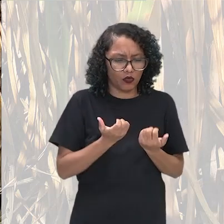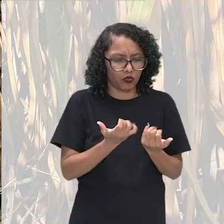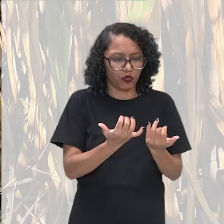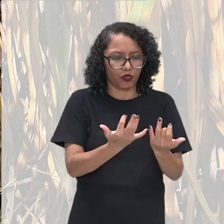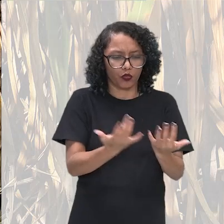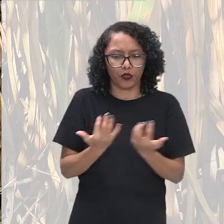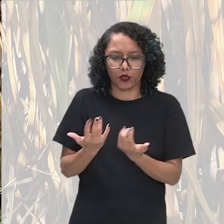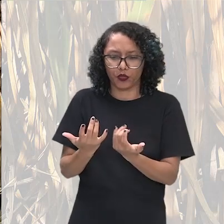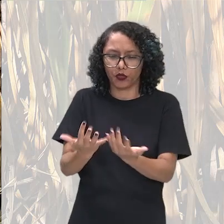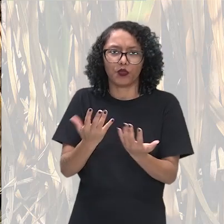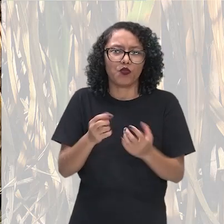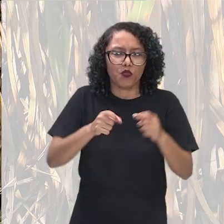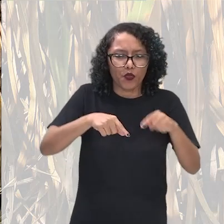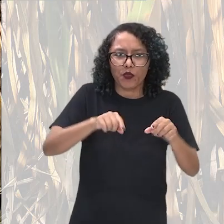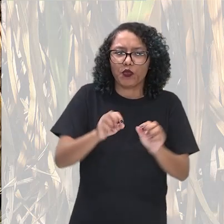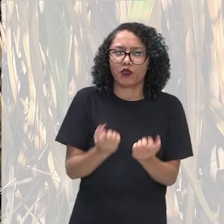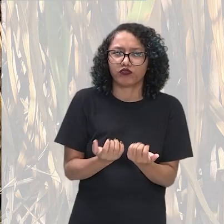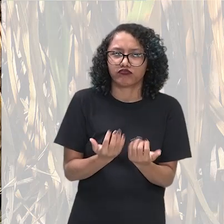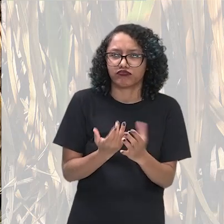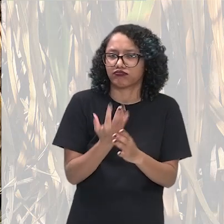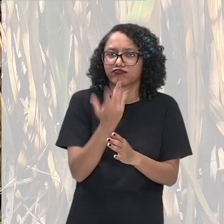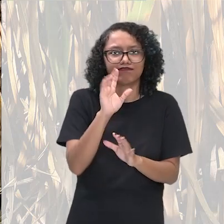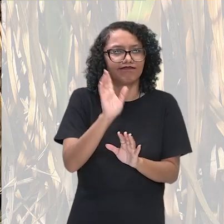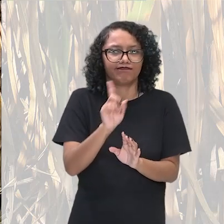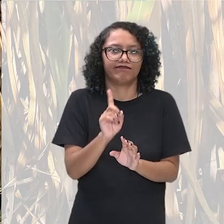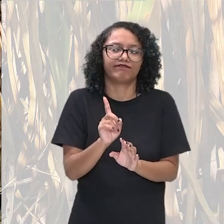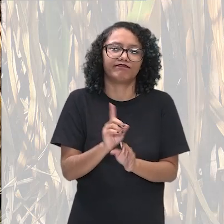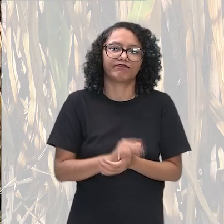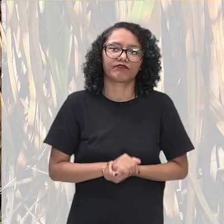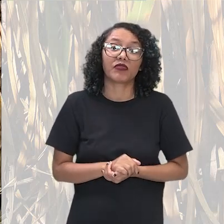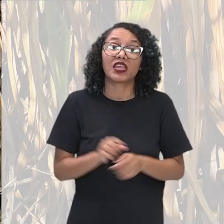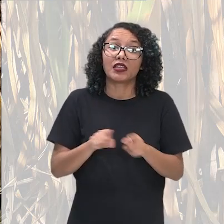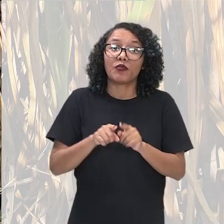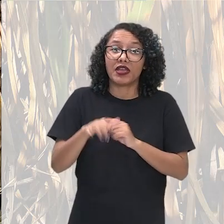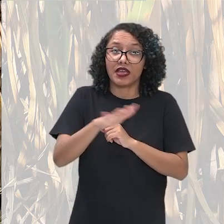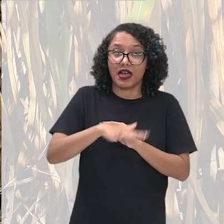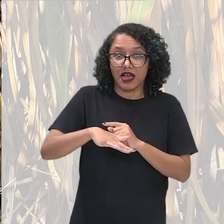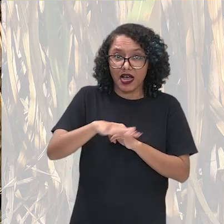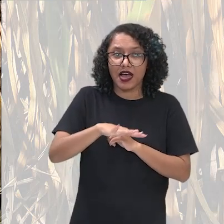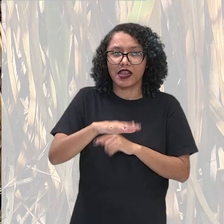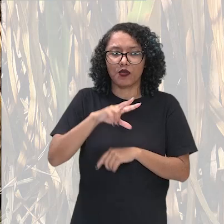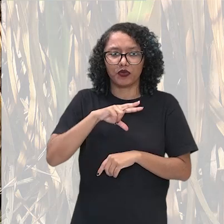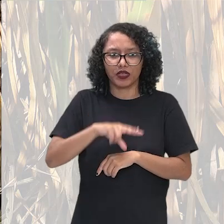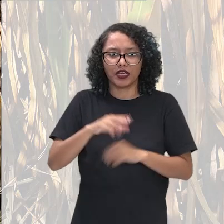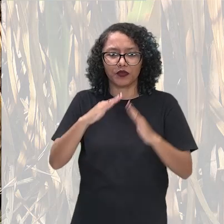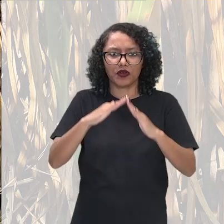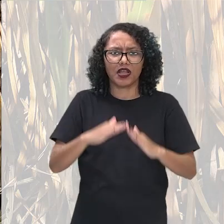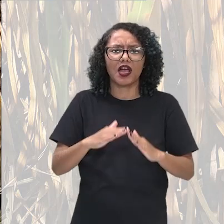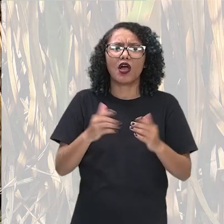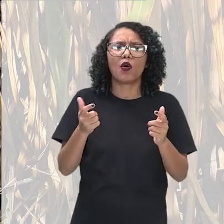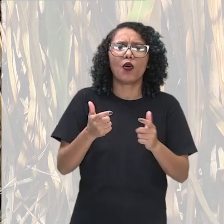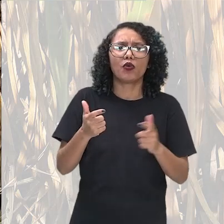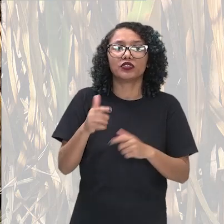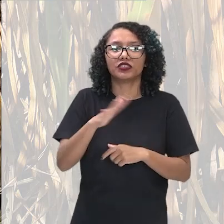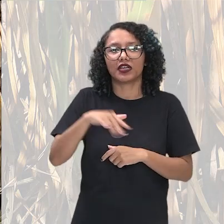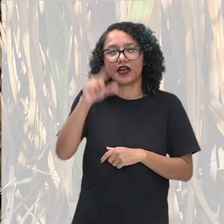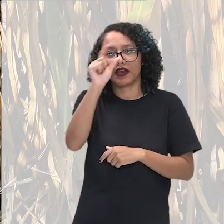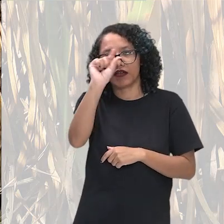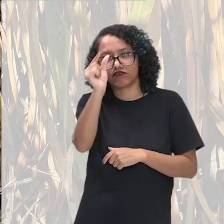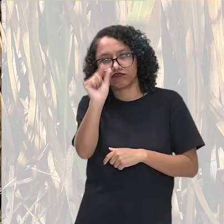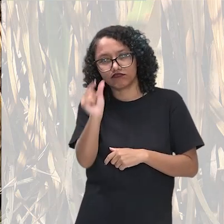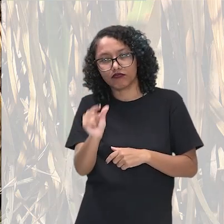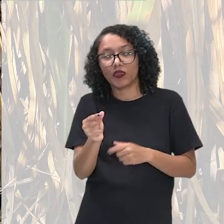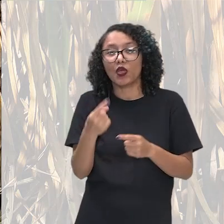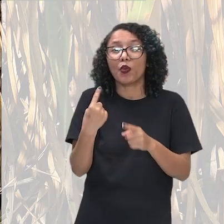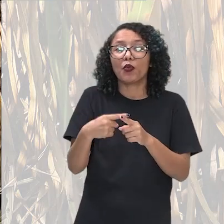E ainda a região que começou a ser ocupada pelos portugueses foi justamente o litoral, por conta da